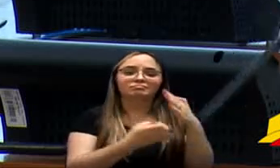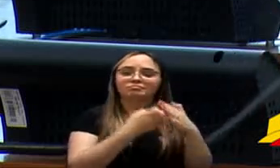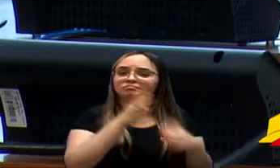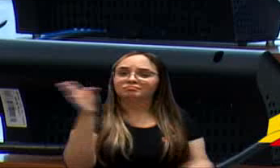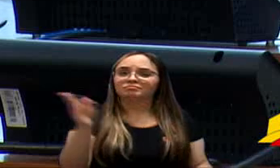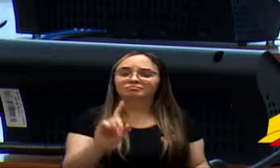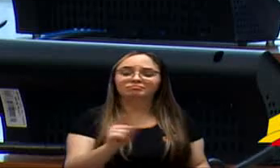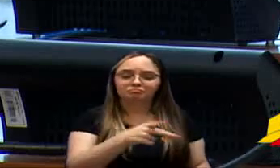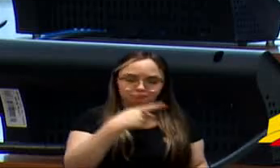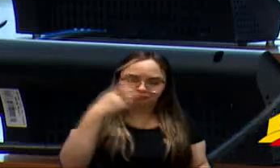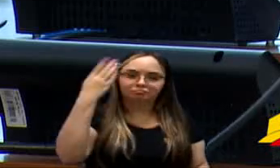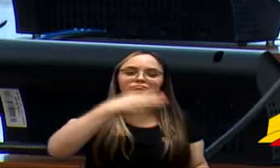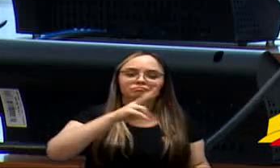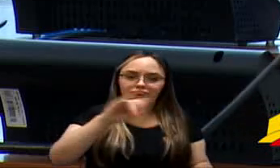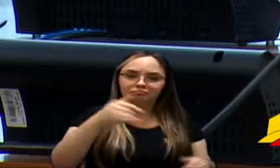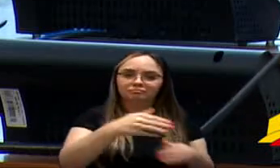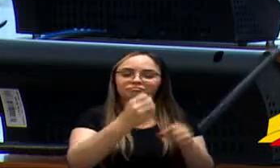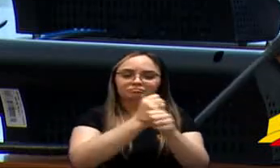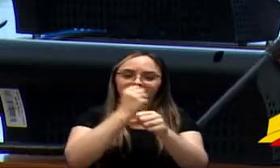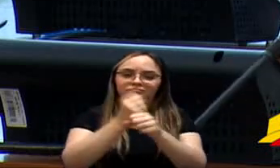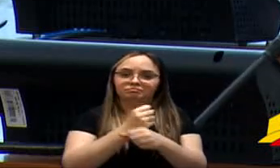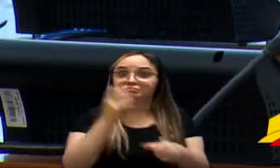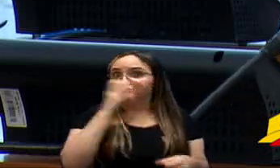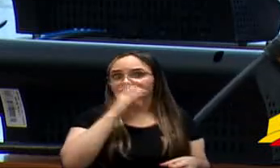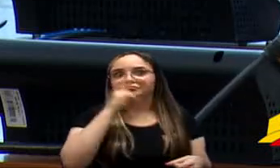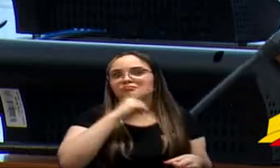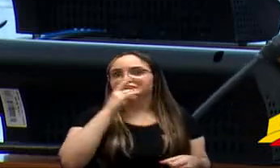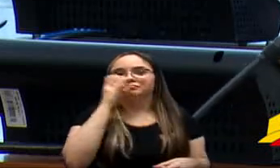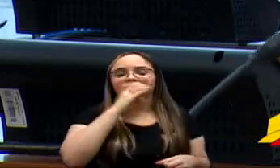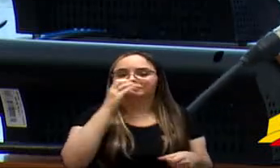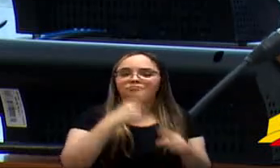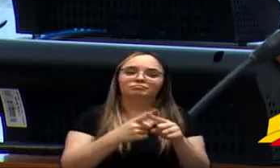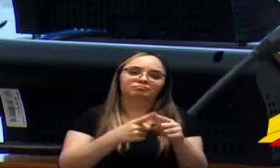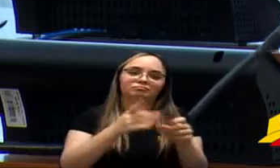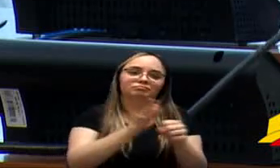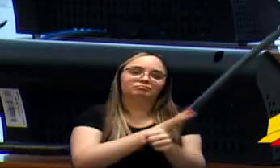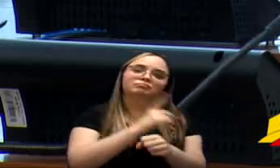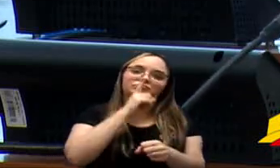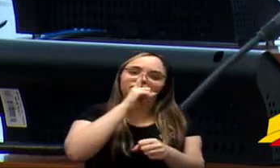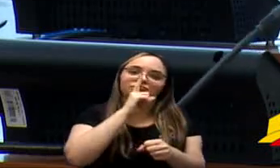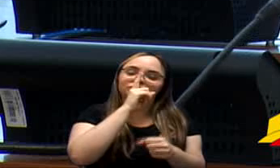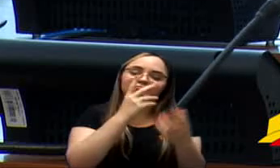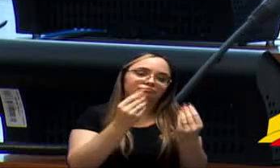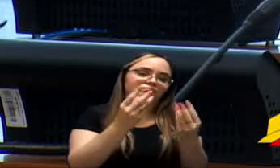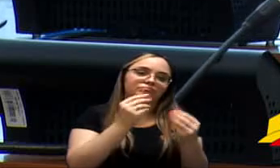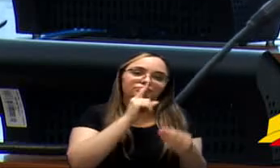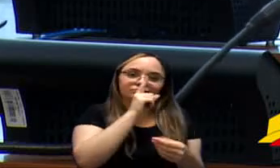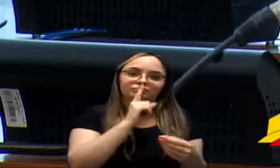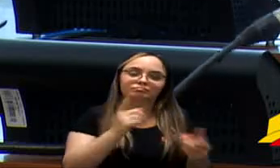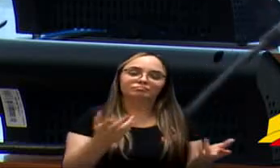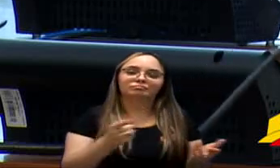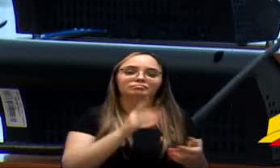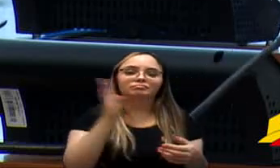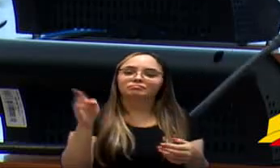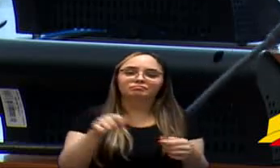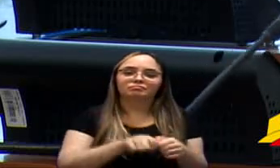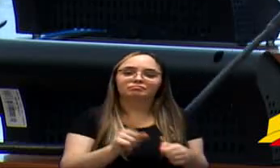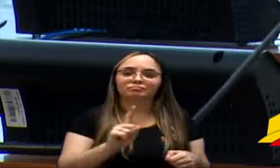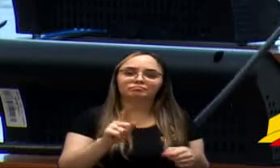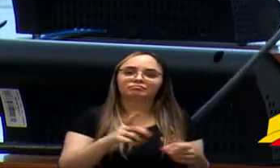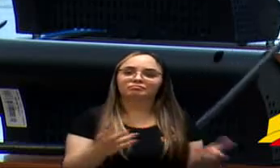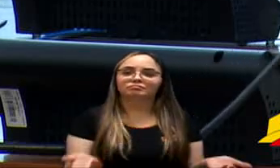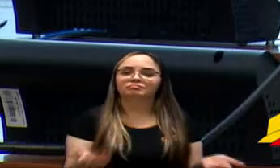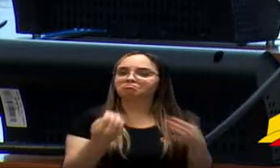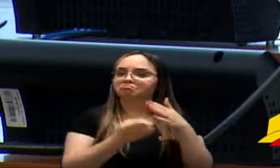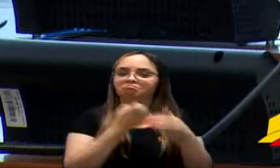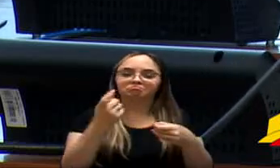foi lá e prometeu que iria haver a reforma, que era urgente, é uma creche superlotada, é perigoso isso, muito perigoso. E o senhor não voltou mais e nem a